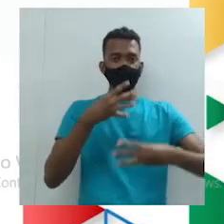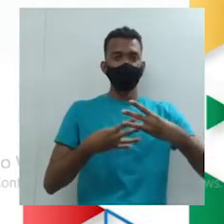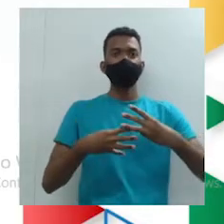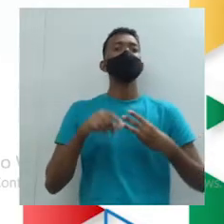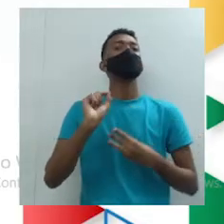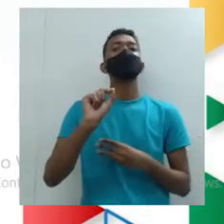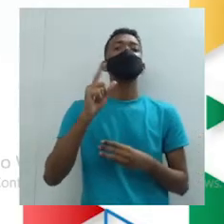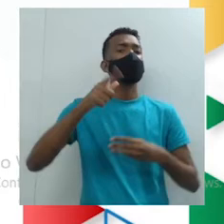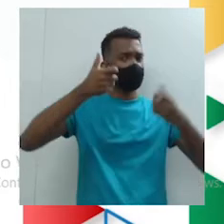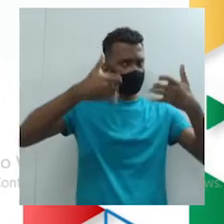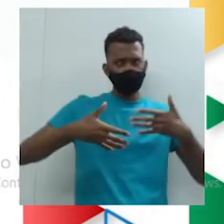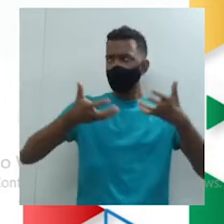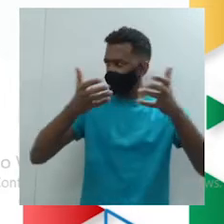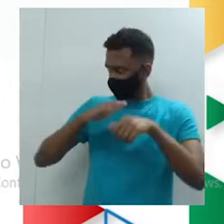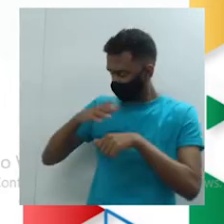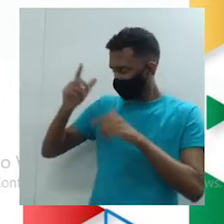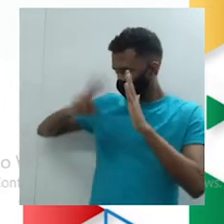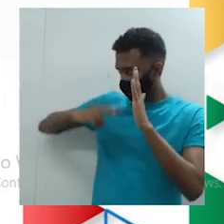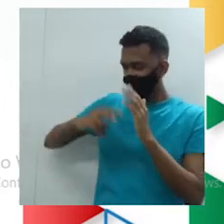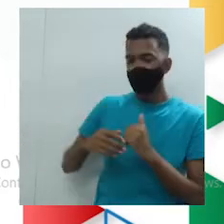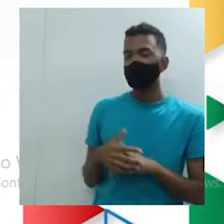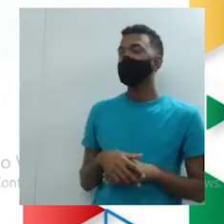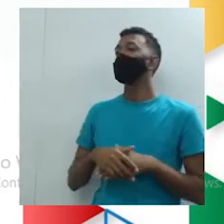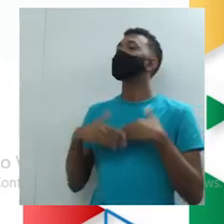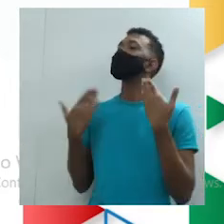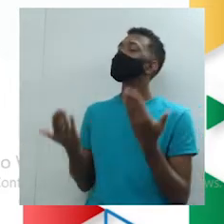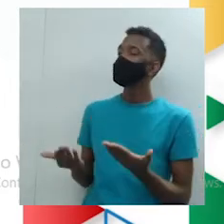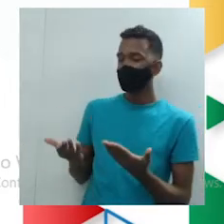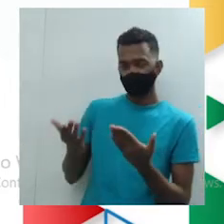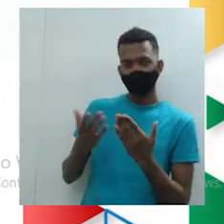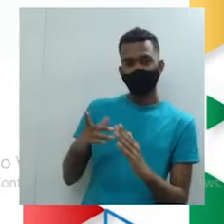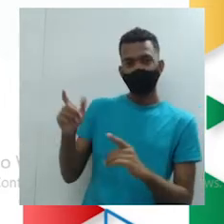Robson? Gostaria. Que tal? Vamos lá. Soneto do